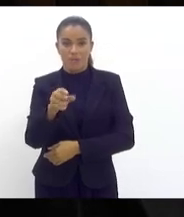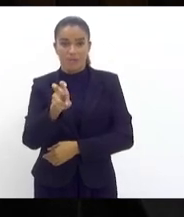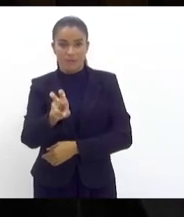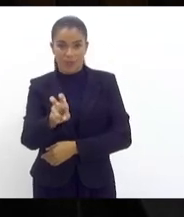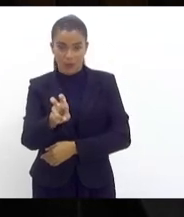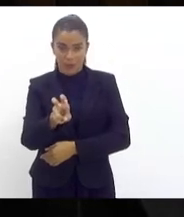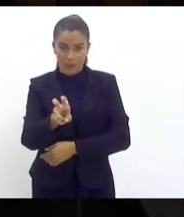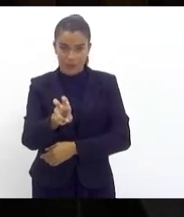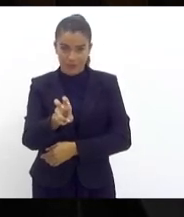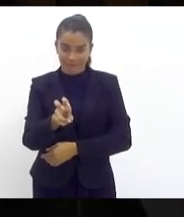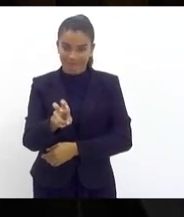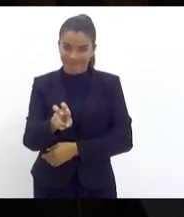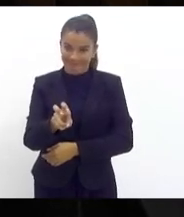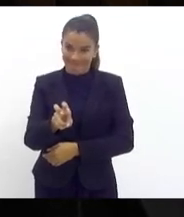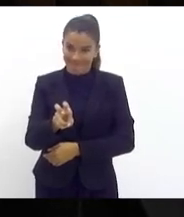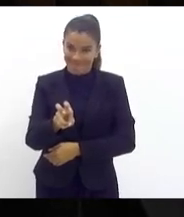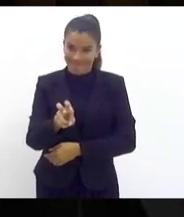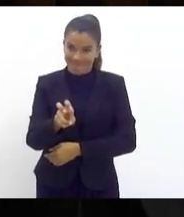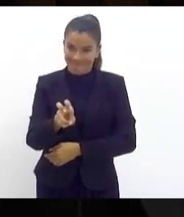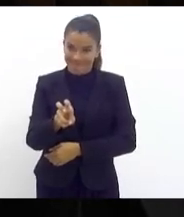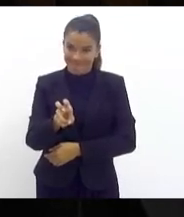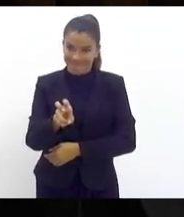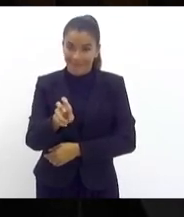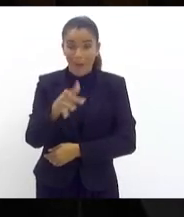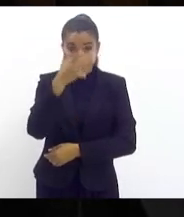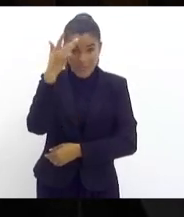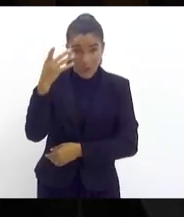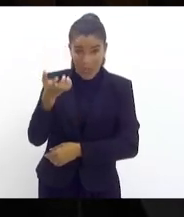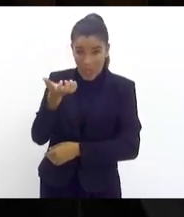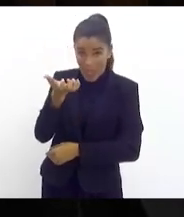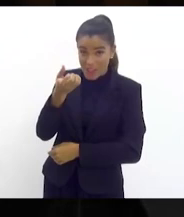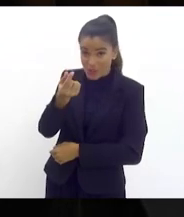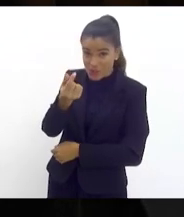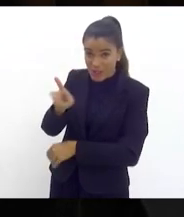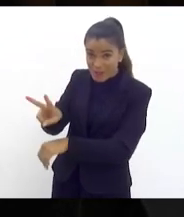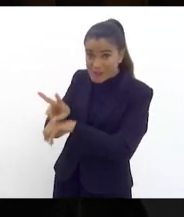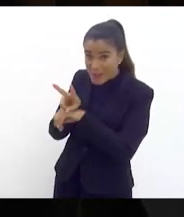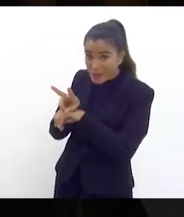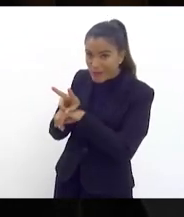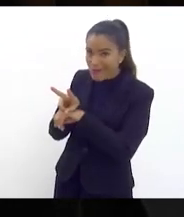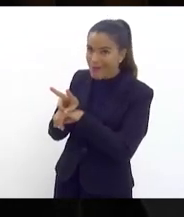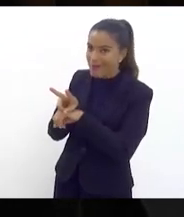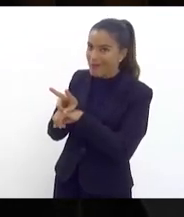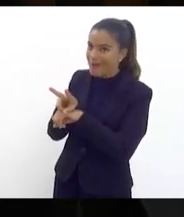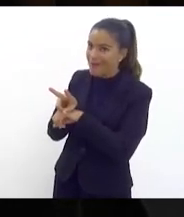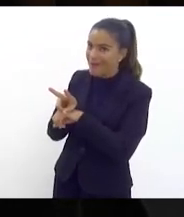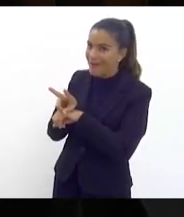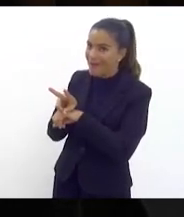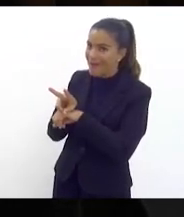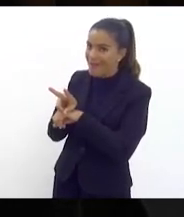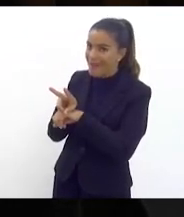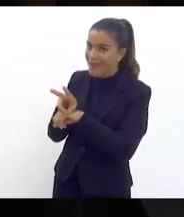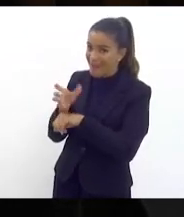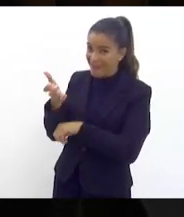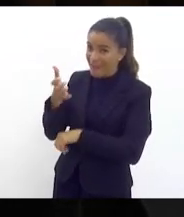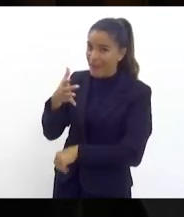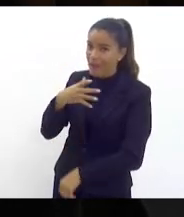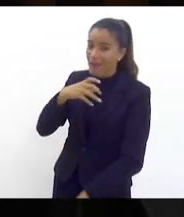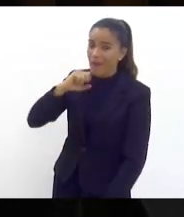7,75. Para quem quer tomar dinheiro emprestado, é ir para a